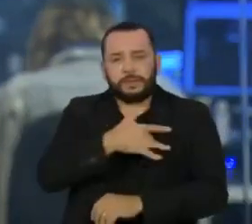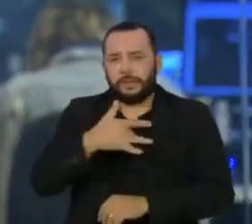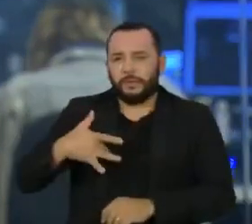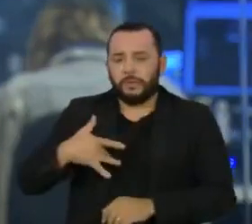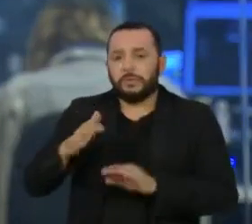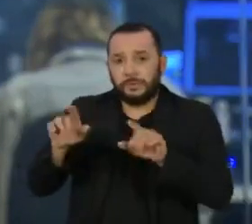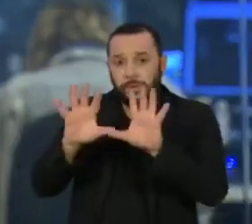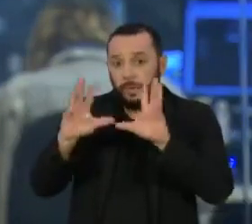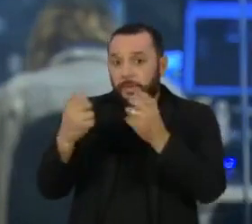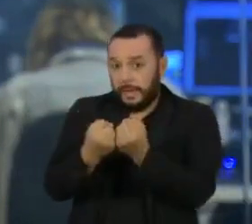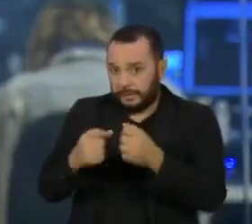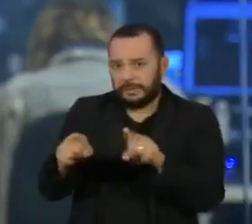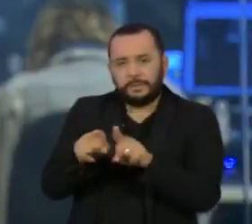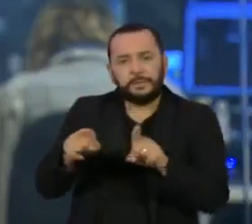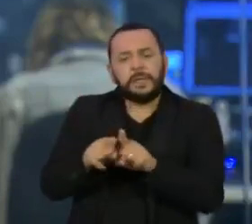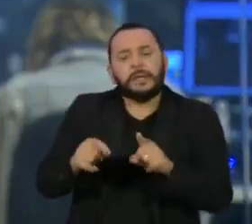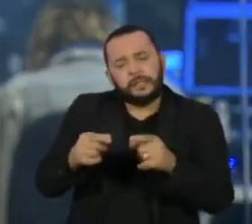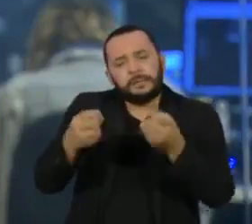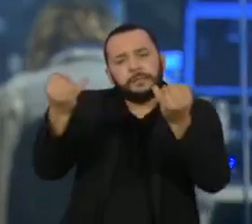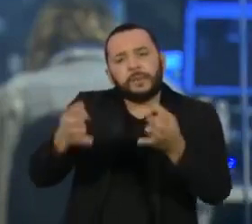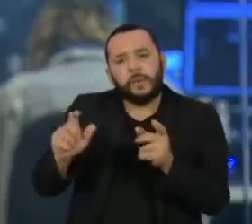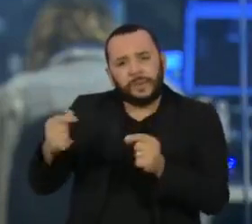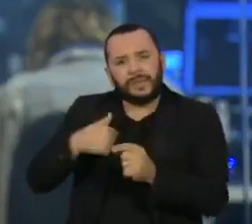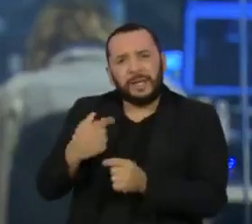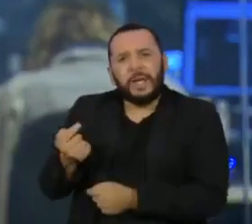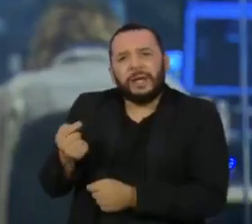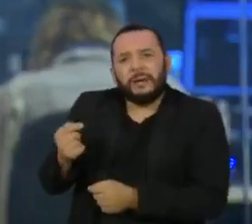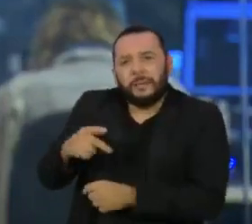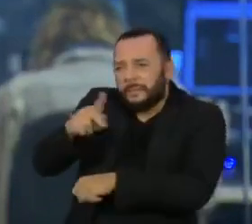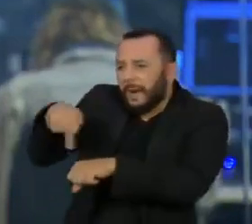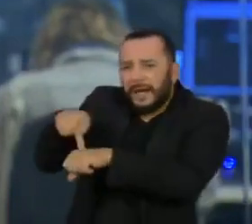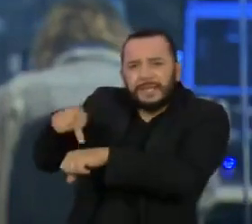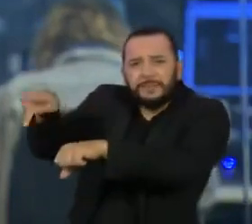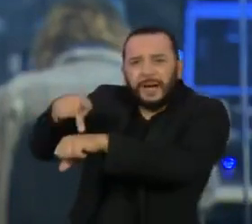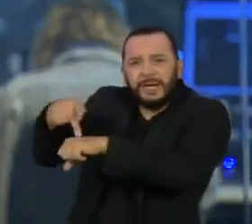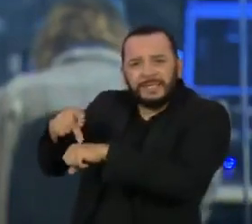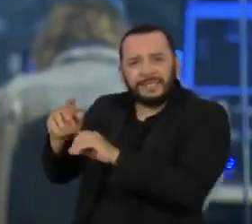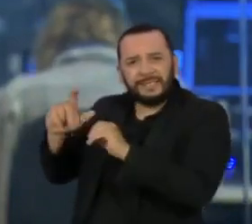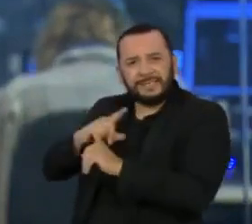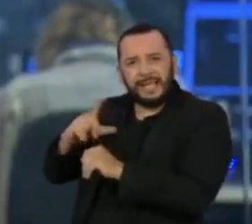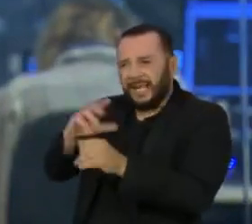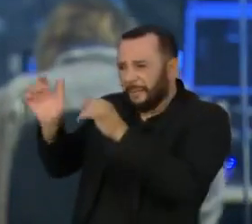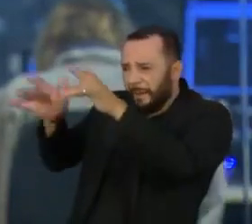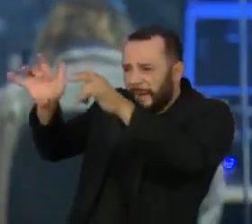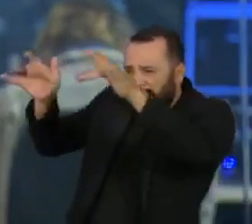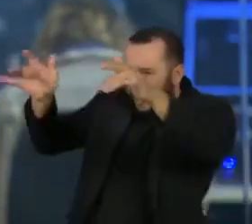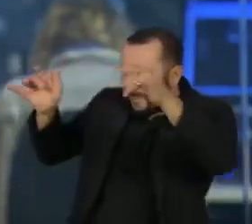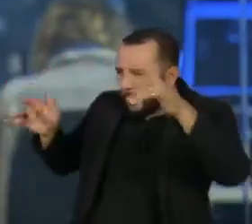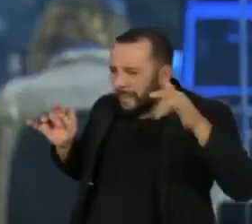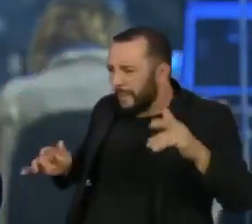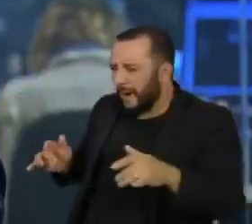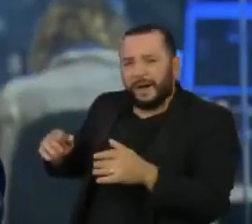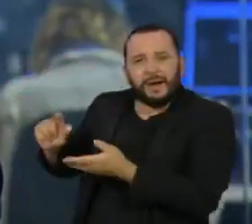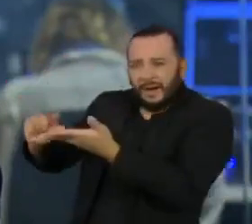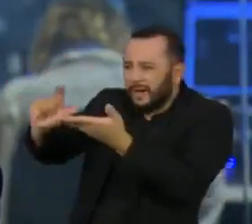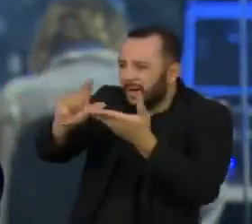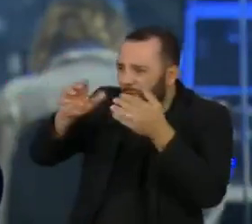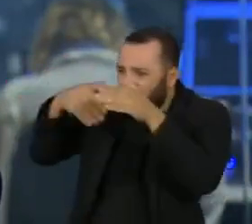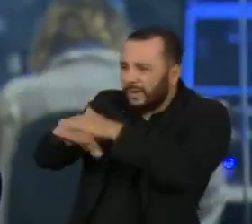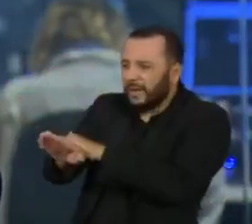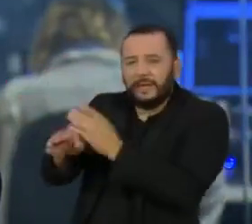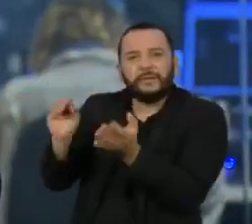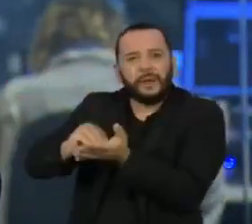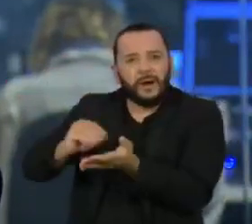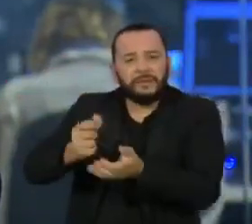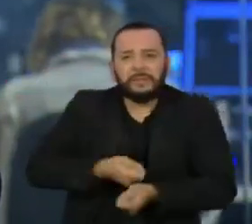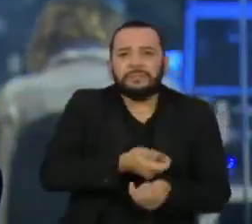de poucos países. O diretor-geral da agência disse que a falta de distribuição de vacinas é um escândalo. Segundo a OMS,